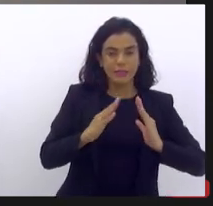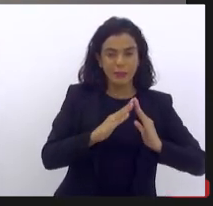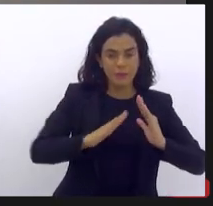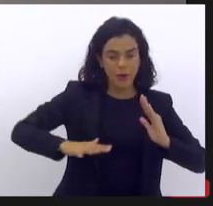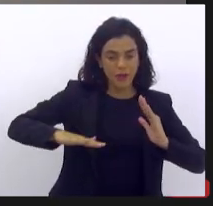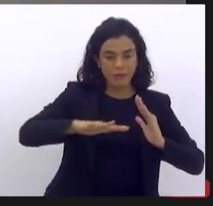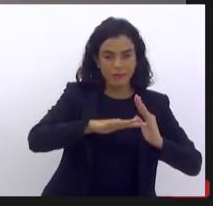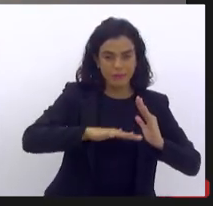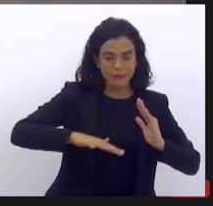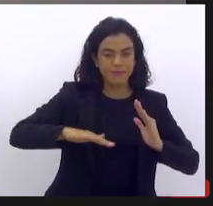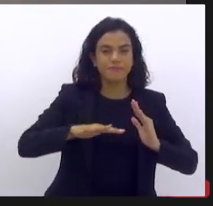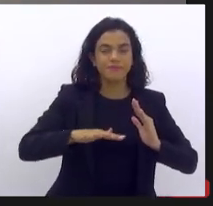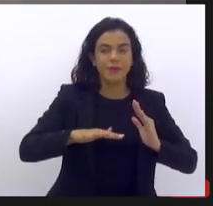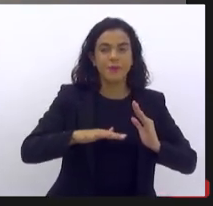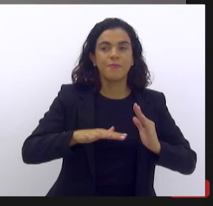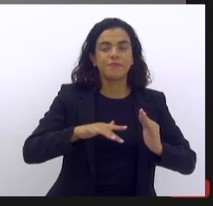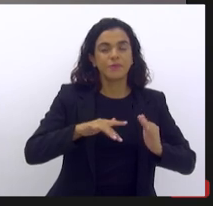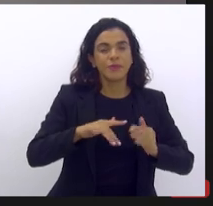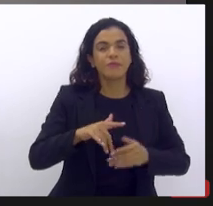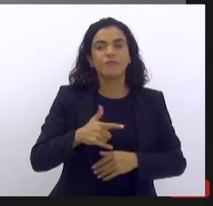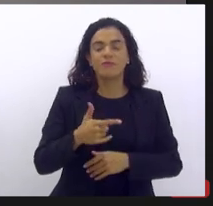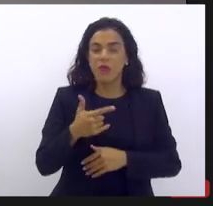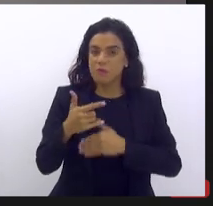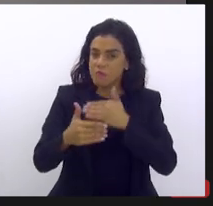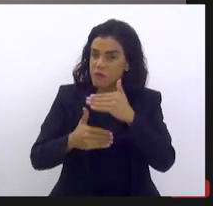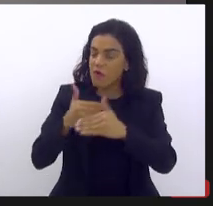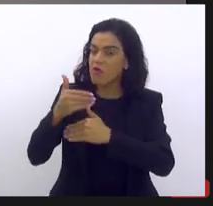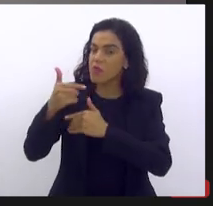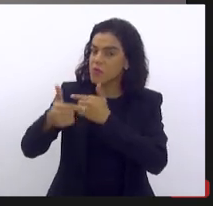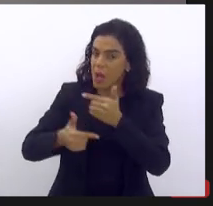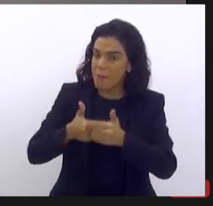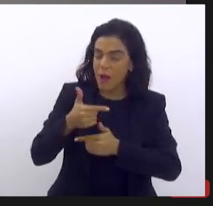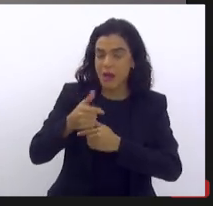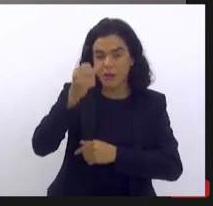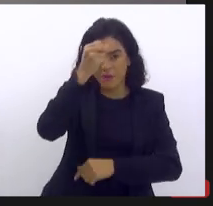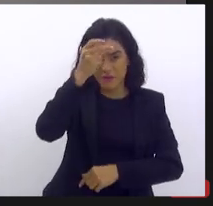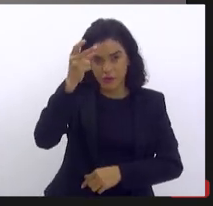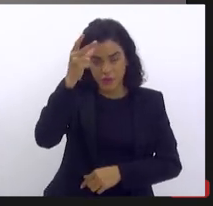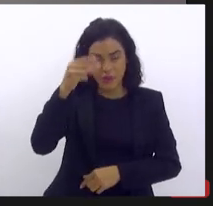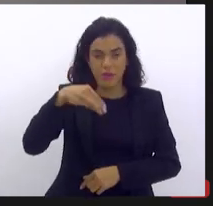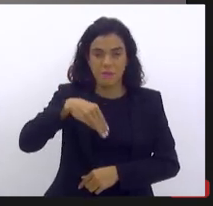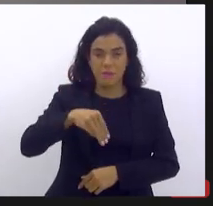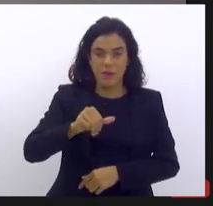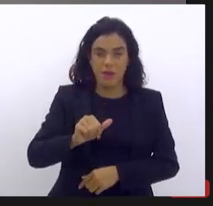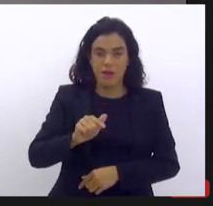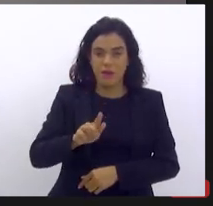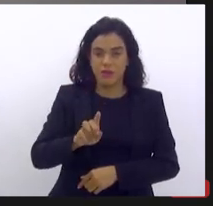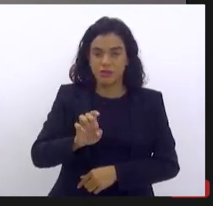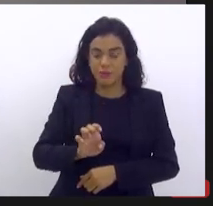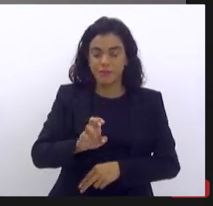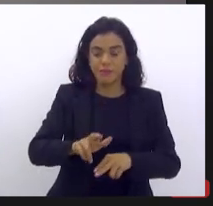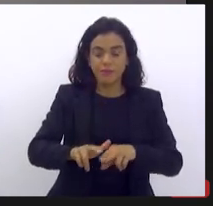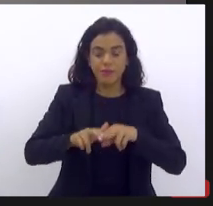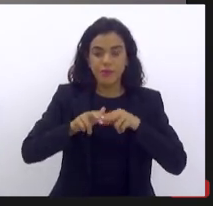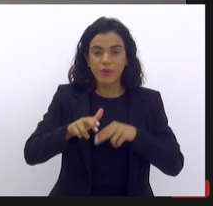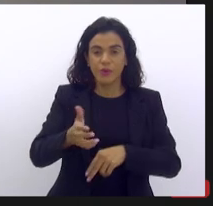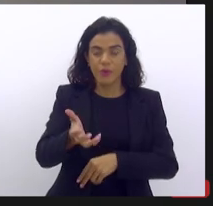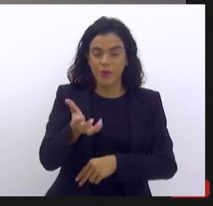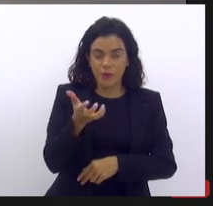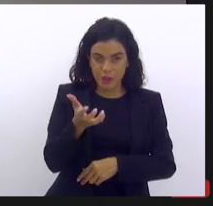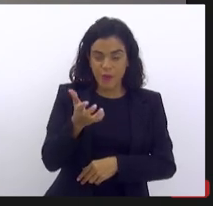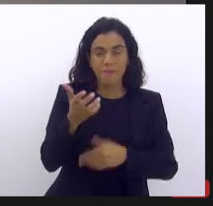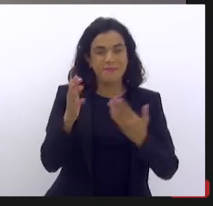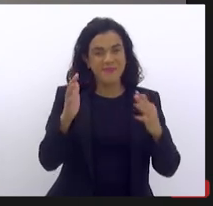com a agricultura familiar, ele vem desenvolvendo um ótimo trabalho na frente da prefeitura de Magé. Então, por isso, queria parabenizar o meu amigo